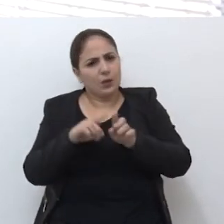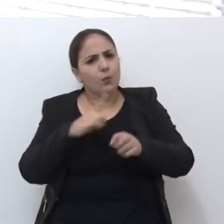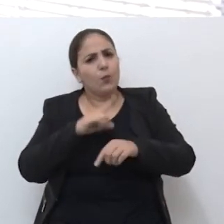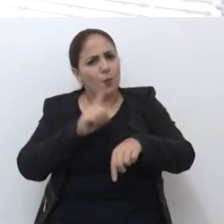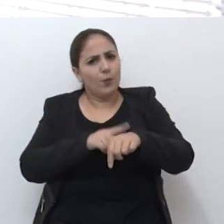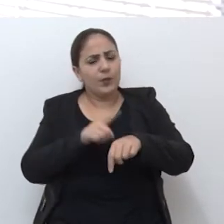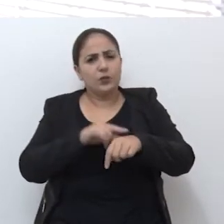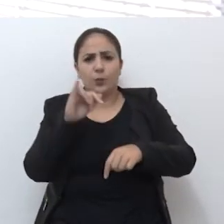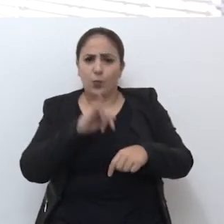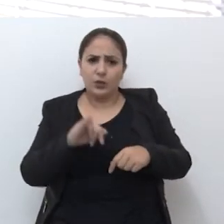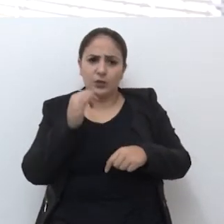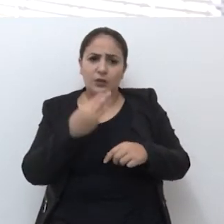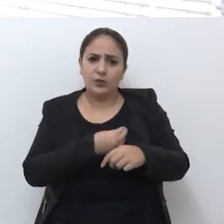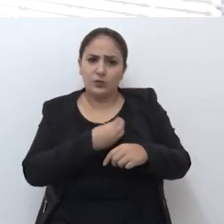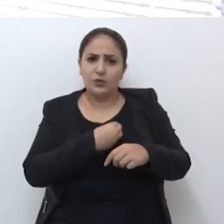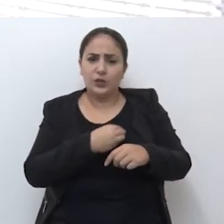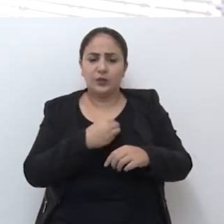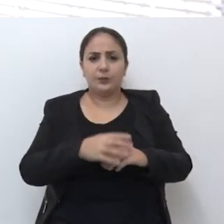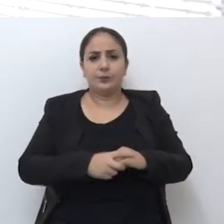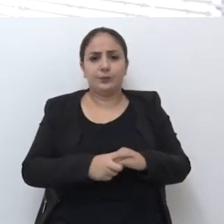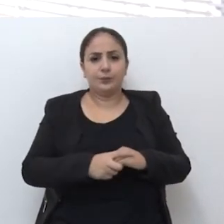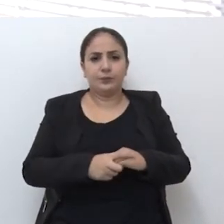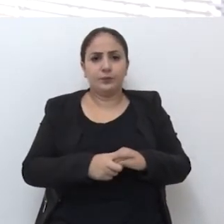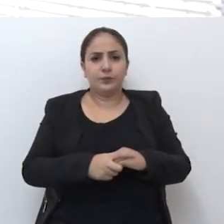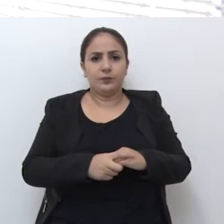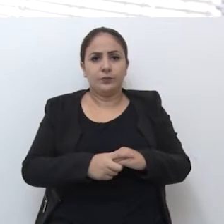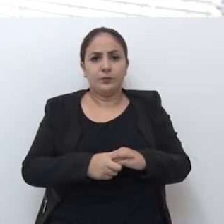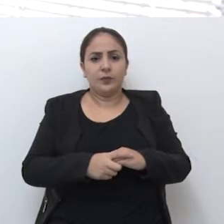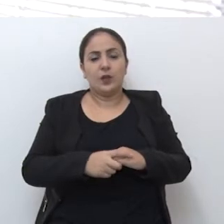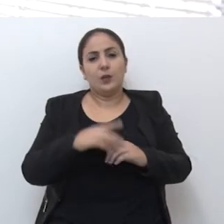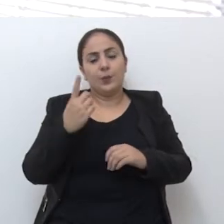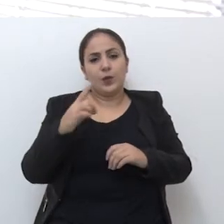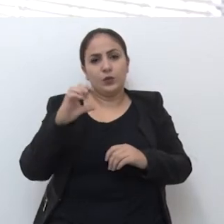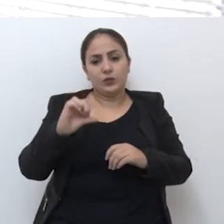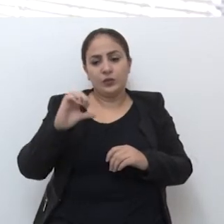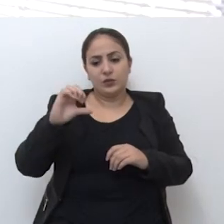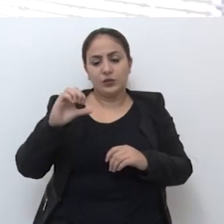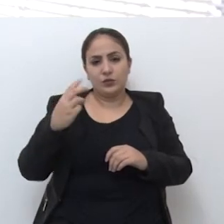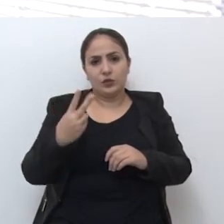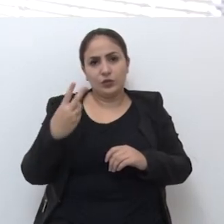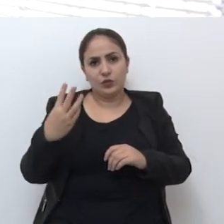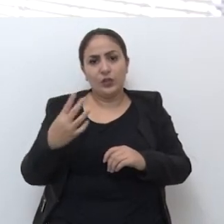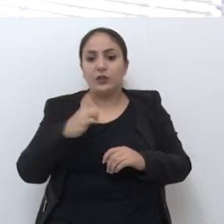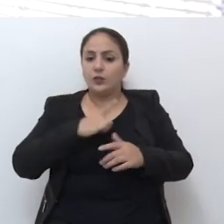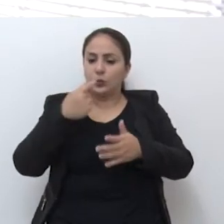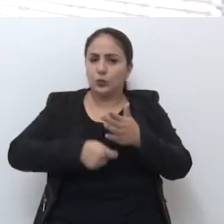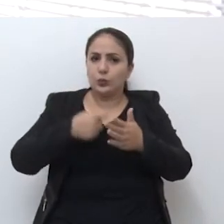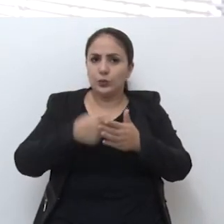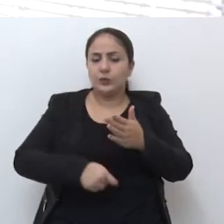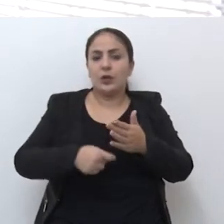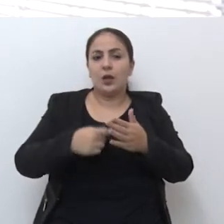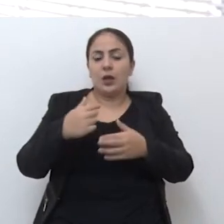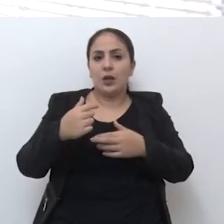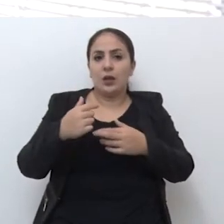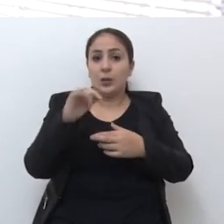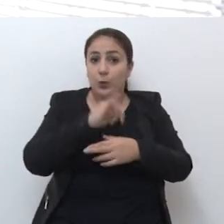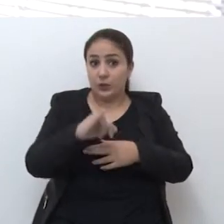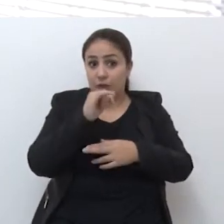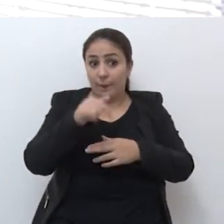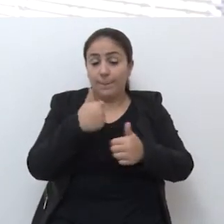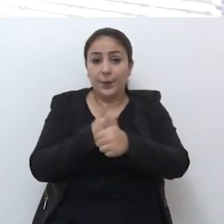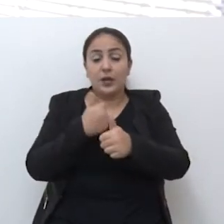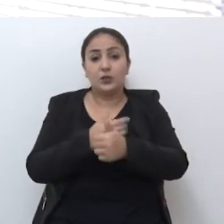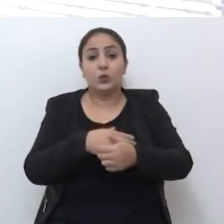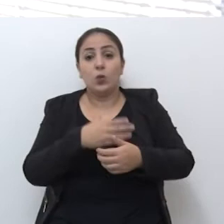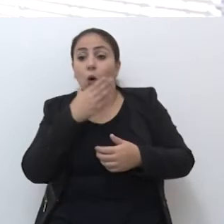regiões, tem momentos importantíssimos da vida do Rio Grande do Sul. Revolução de 1923, que teve batalhas importantes aqui perto,